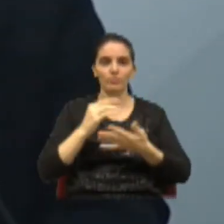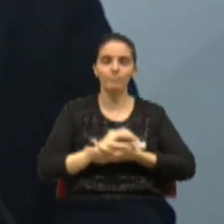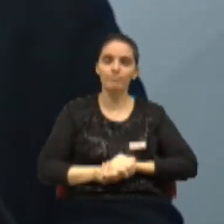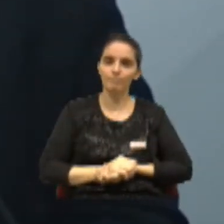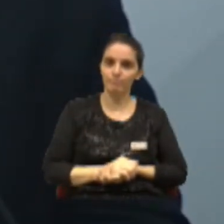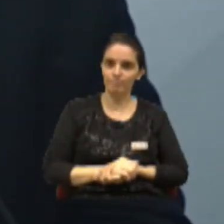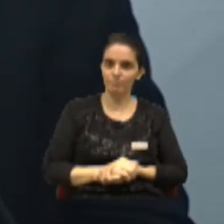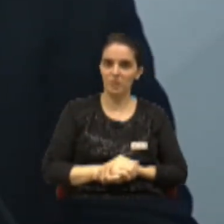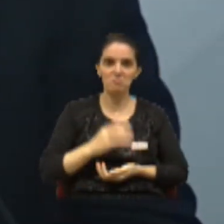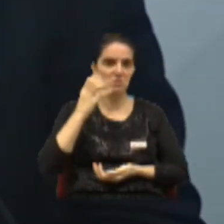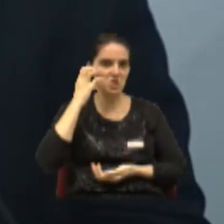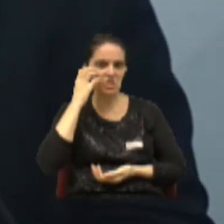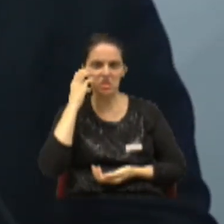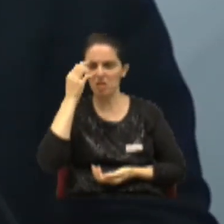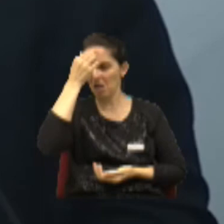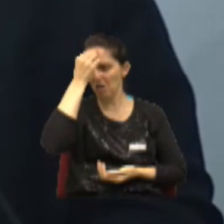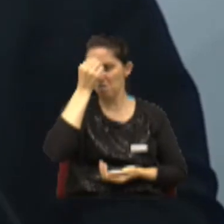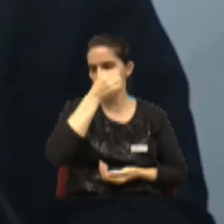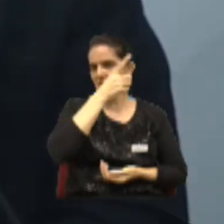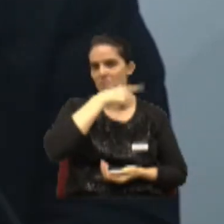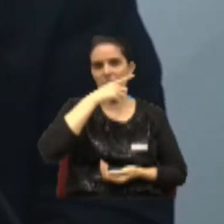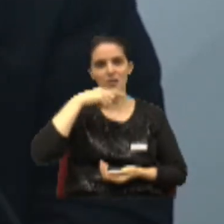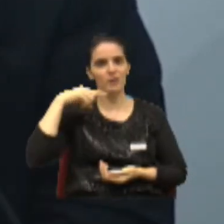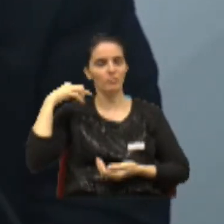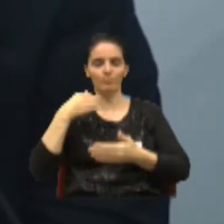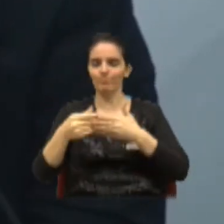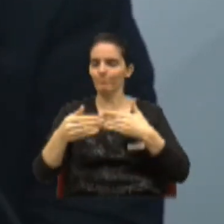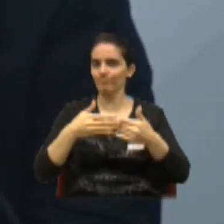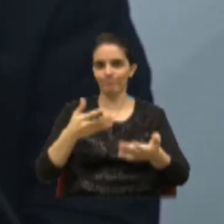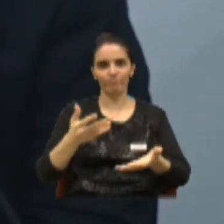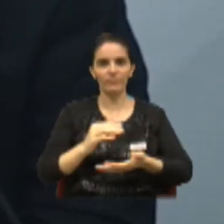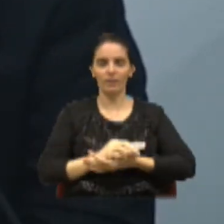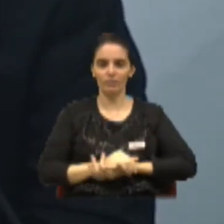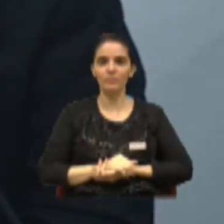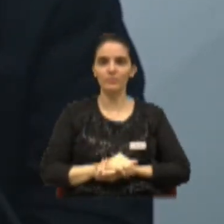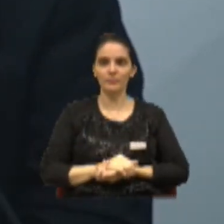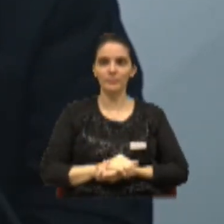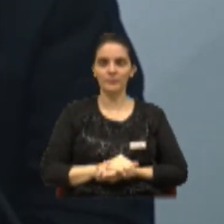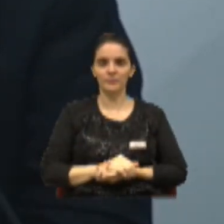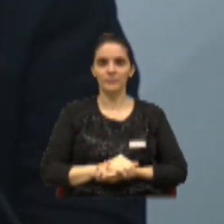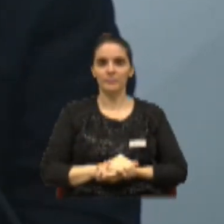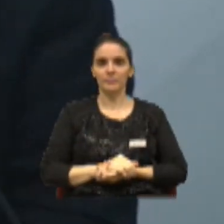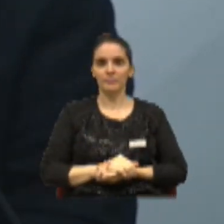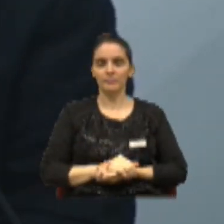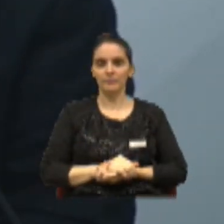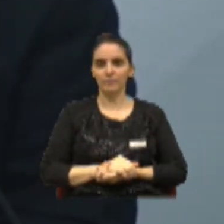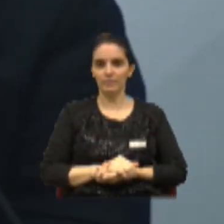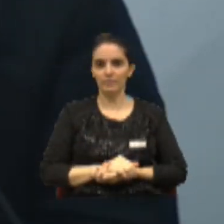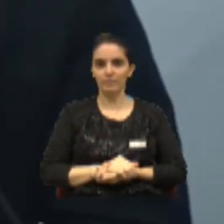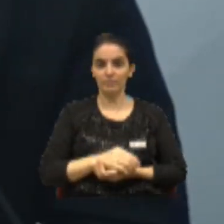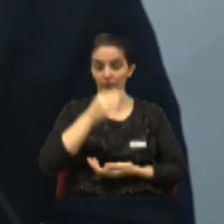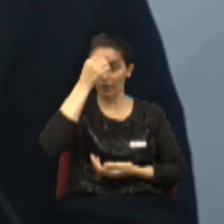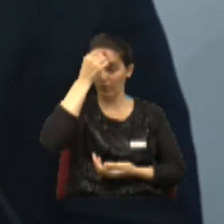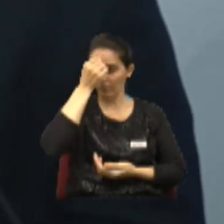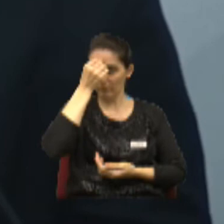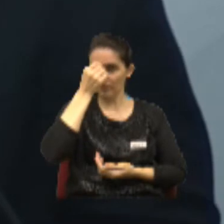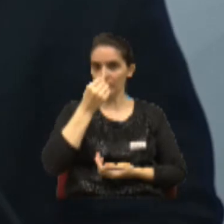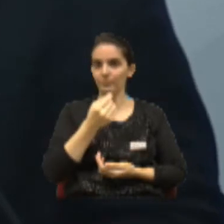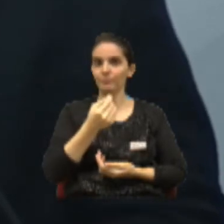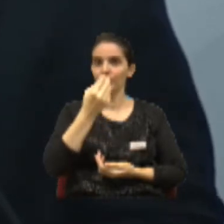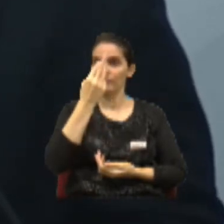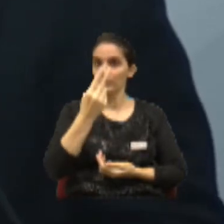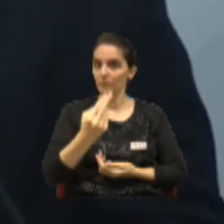tanto o doutor Marcelo quanto o doutor Rafael, a doutora Mayra. E essa visão aí, doutor Rafael, como nós